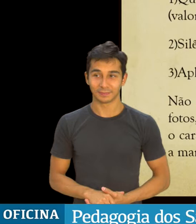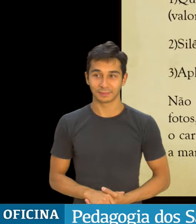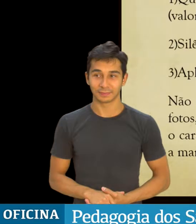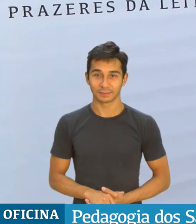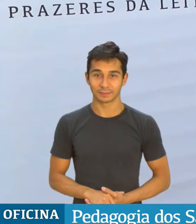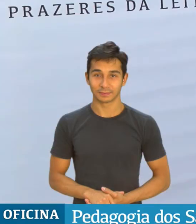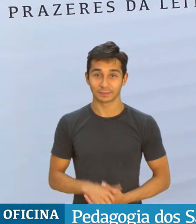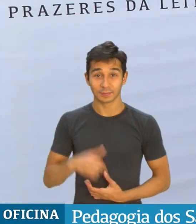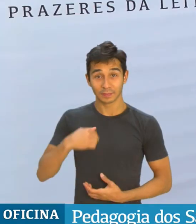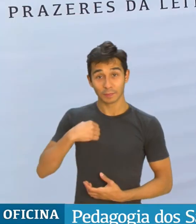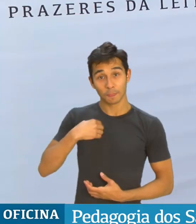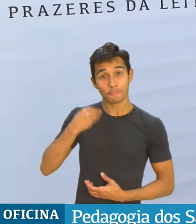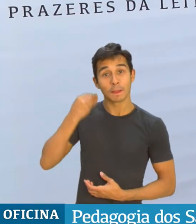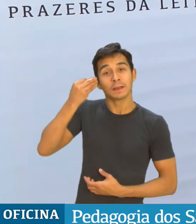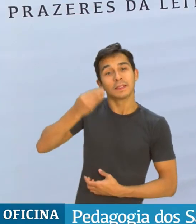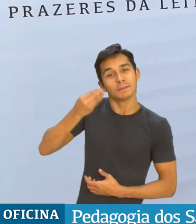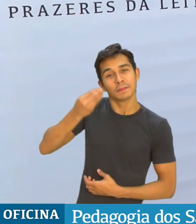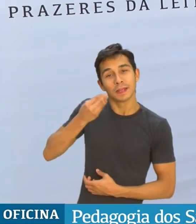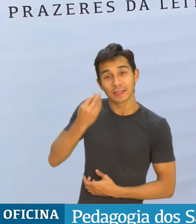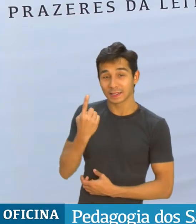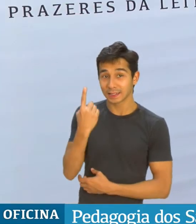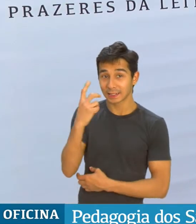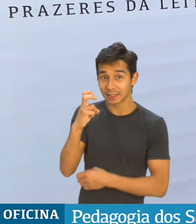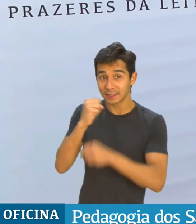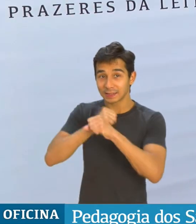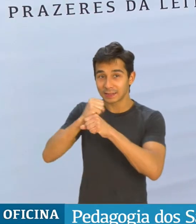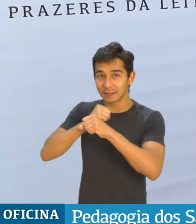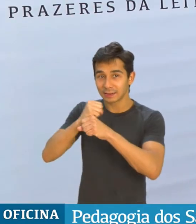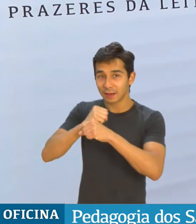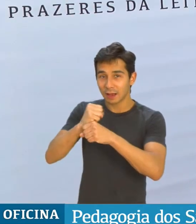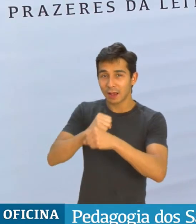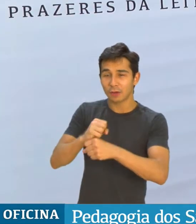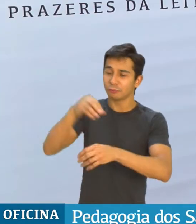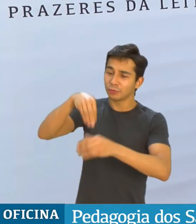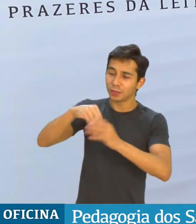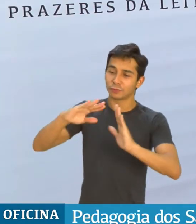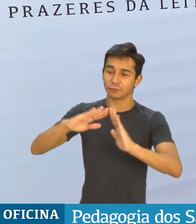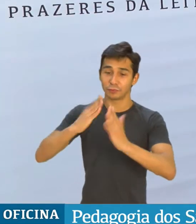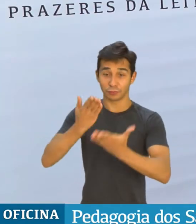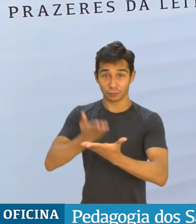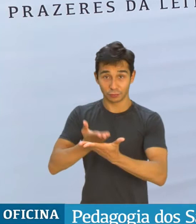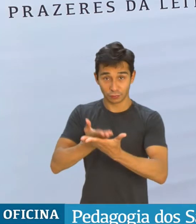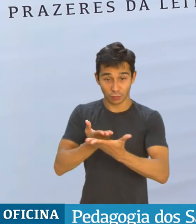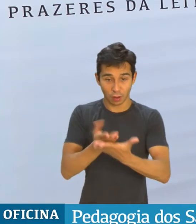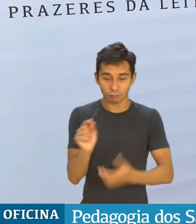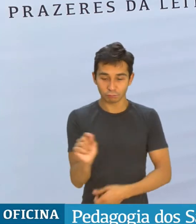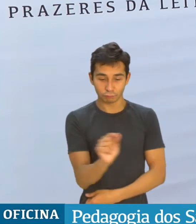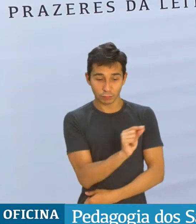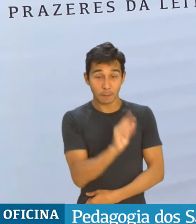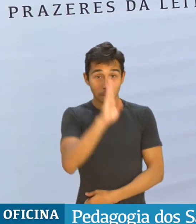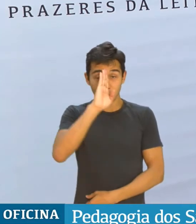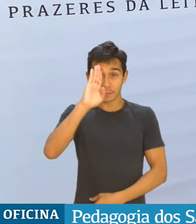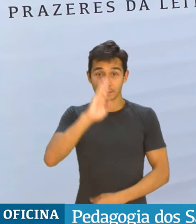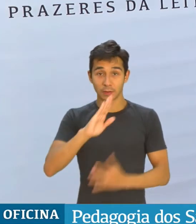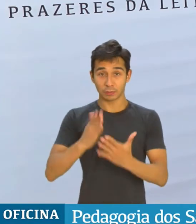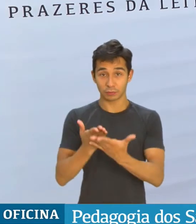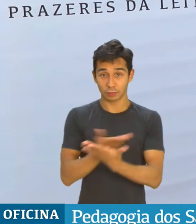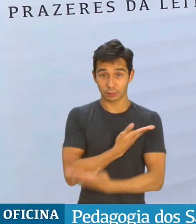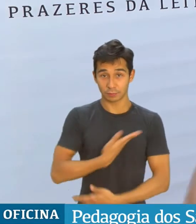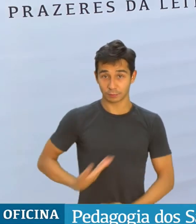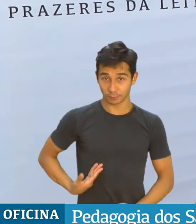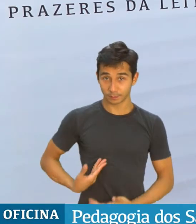São quase 15 anos da gente fazendo esse trabalho em escolas públicas, principalmente, E tem sempre uma dúvida, mas